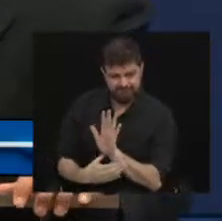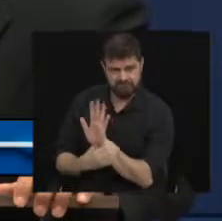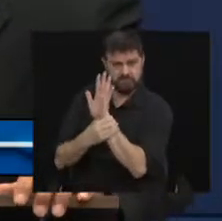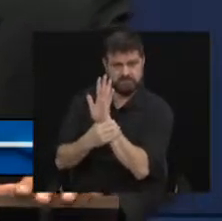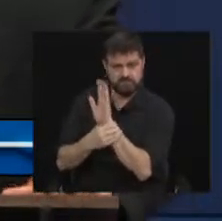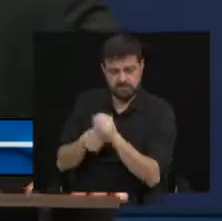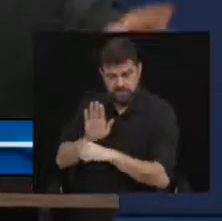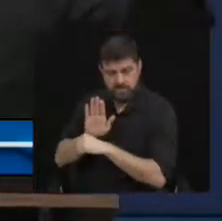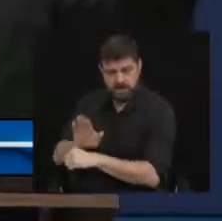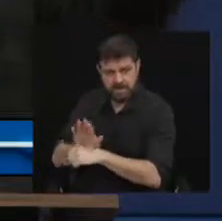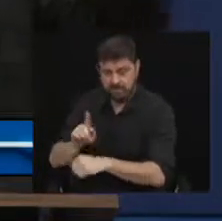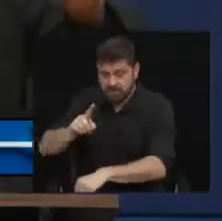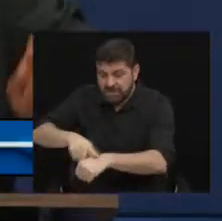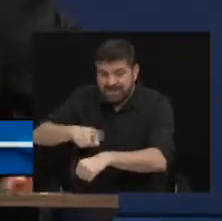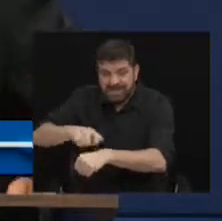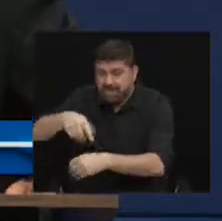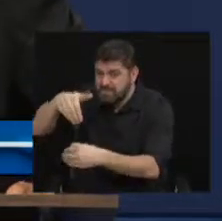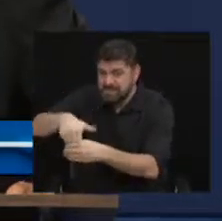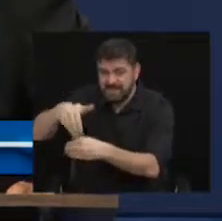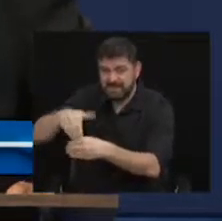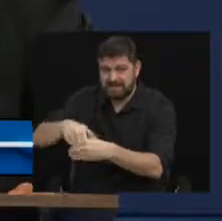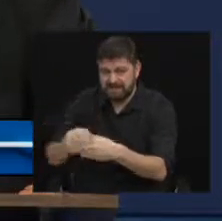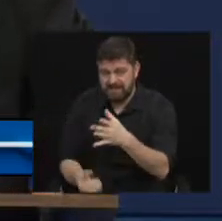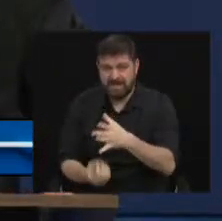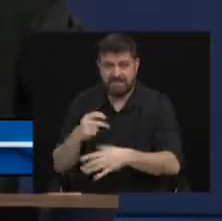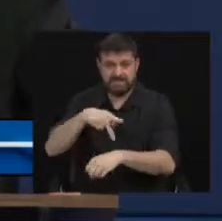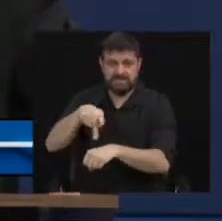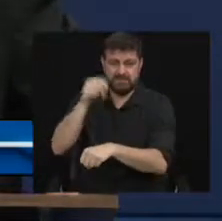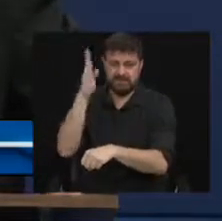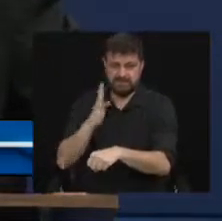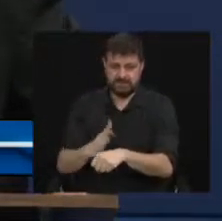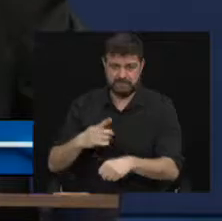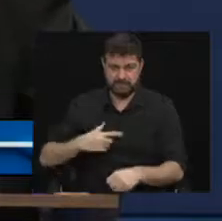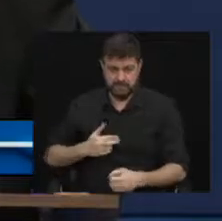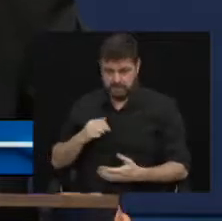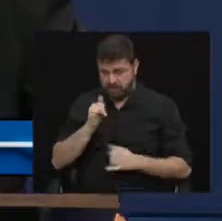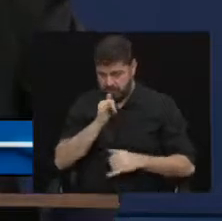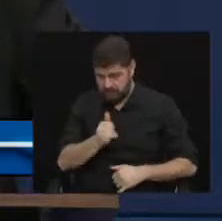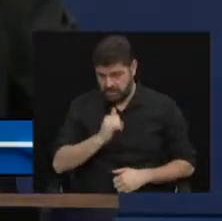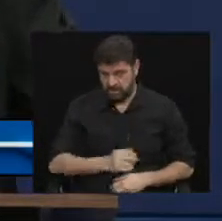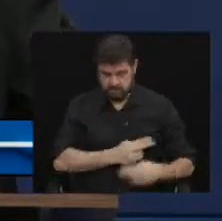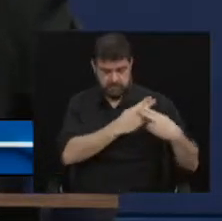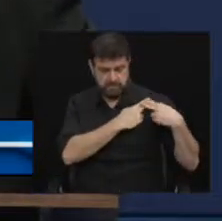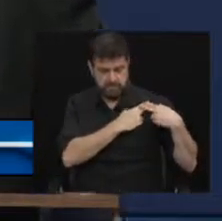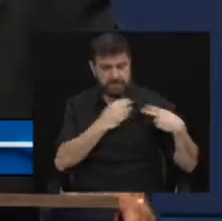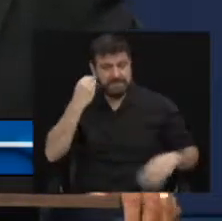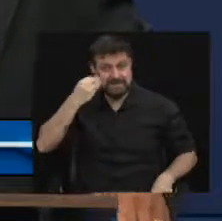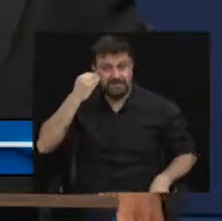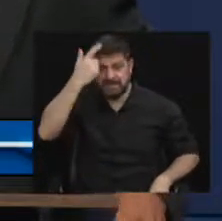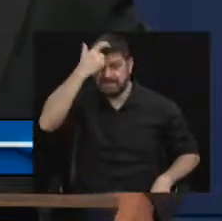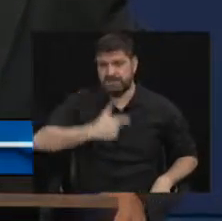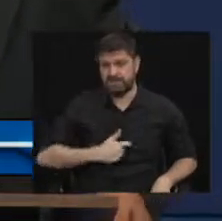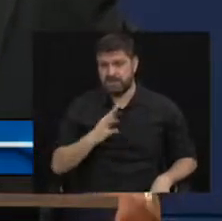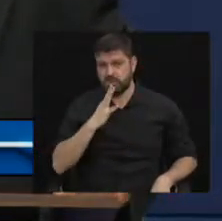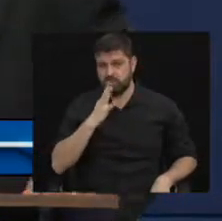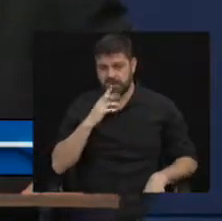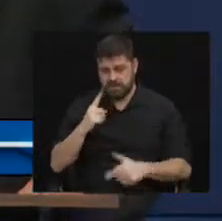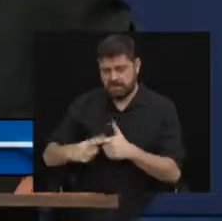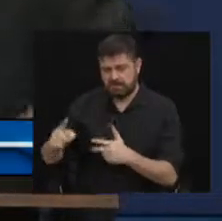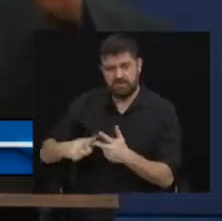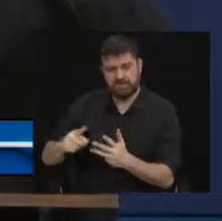tribuna e dizer para os ouvintes, também para os companheiros que estão aqui, nos assistindo, nos ouvindo, o que fizeram com o nosso